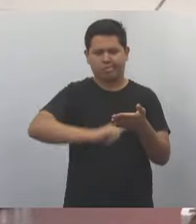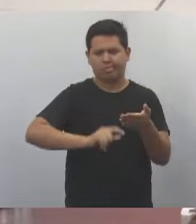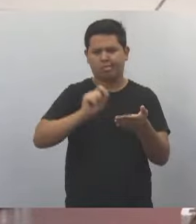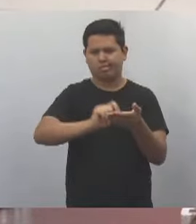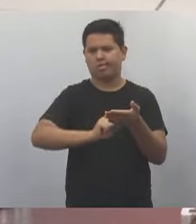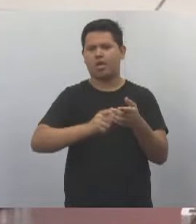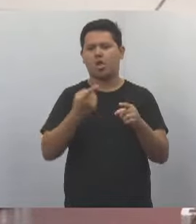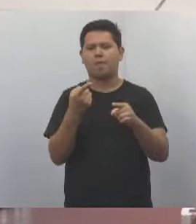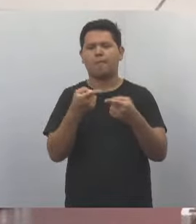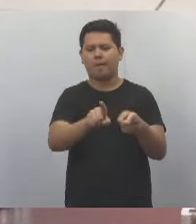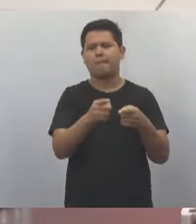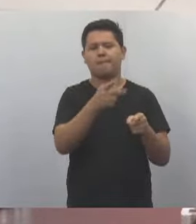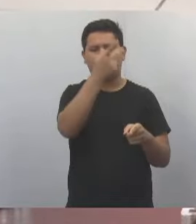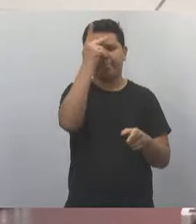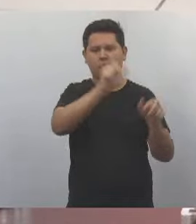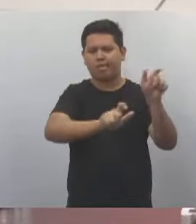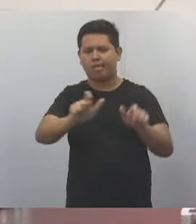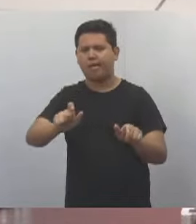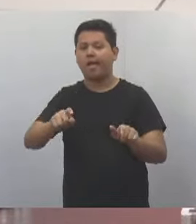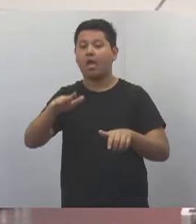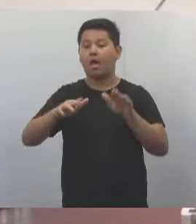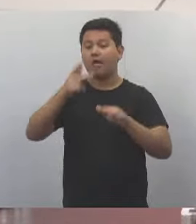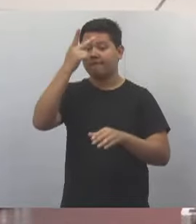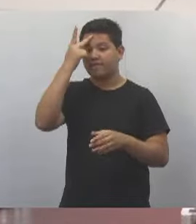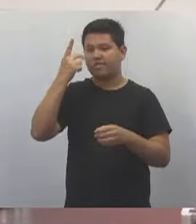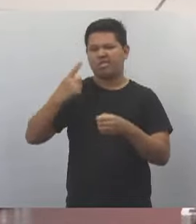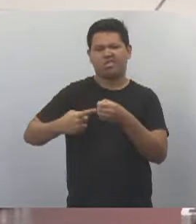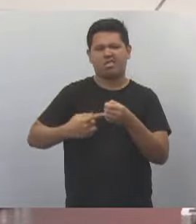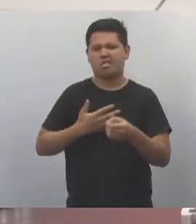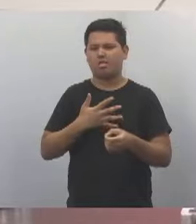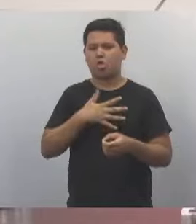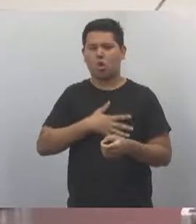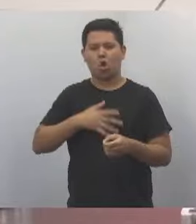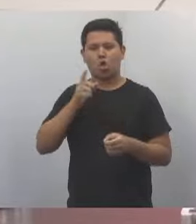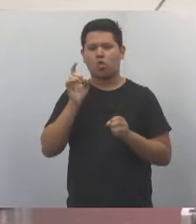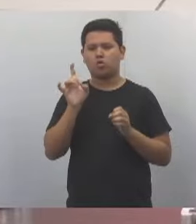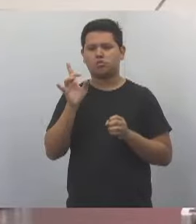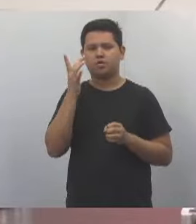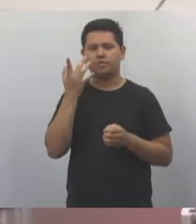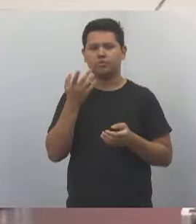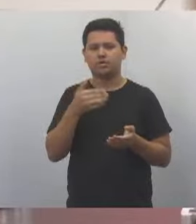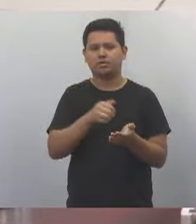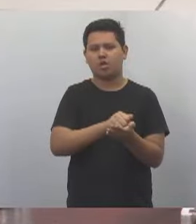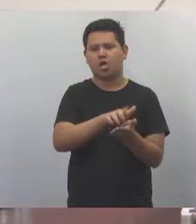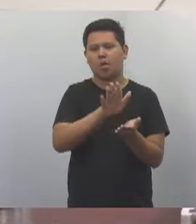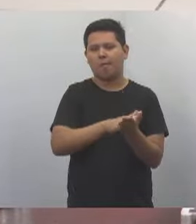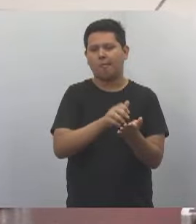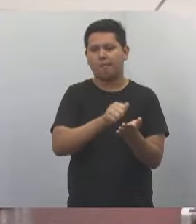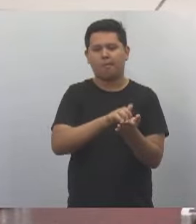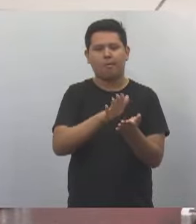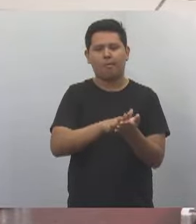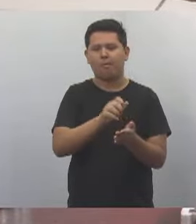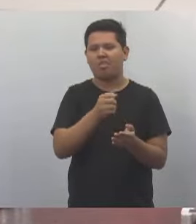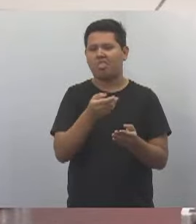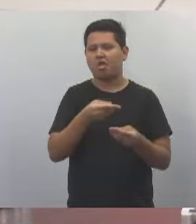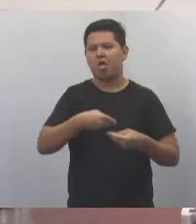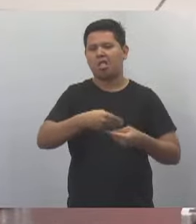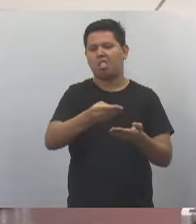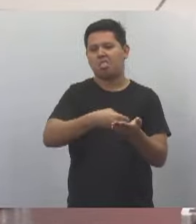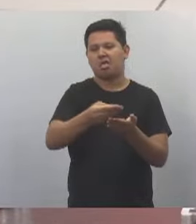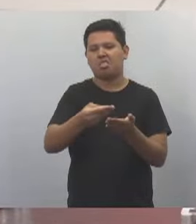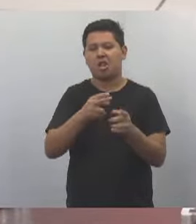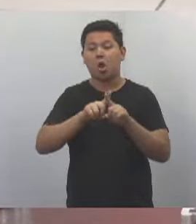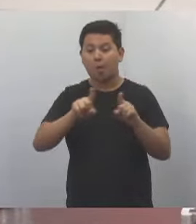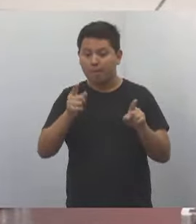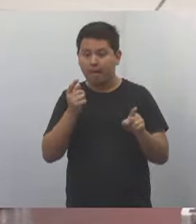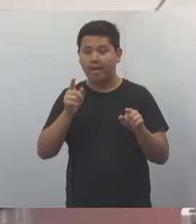punindo, porque às vezes a cidade gosta de só dar multa, multa, multa, multa, multa, multa, multa, multa, multa, acha lindo dar multa. Mas na hora